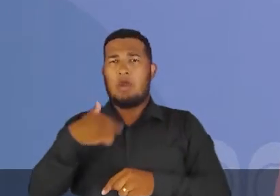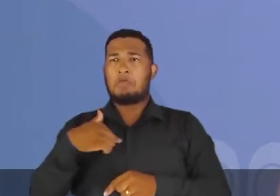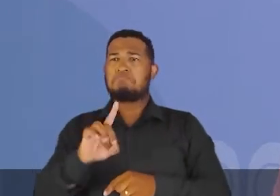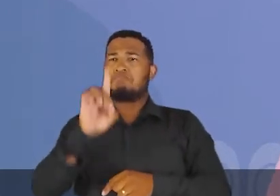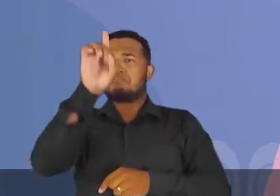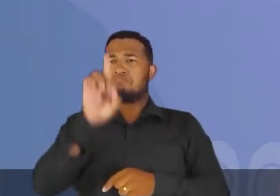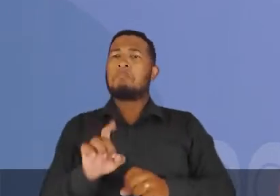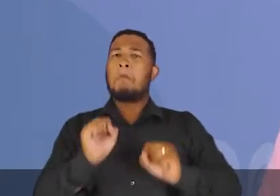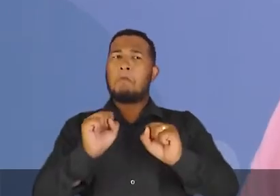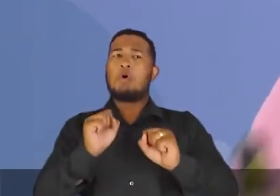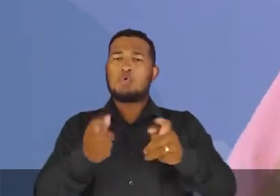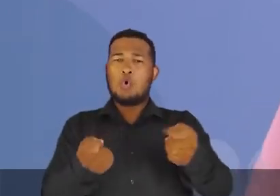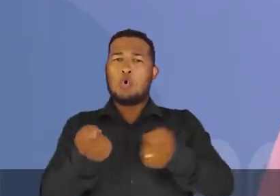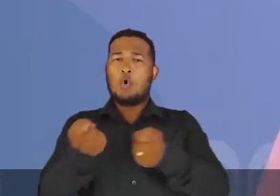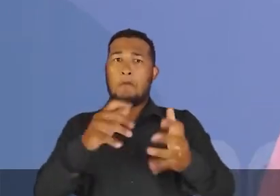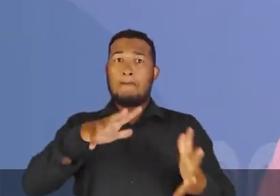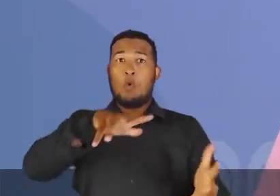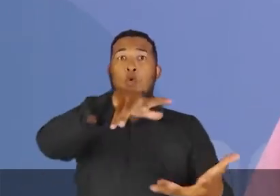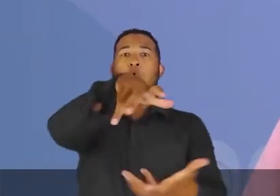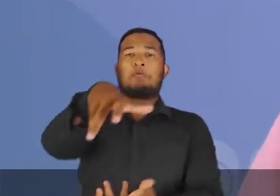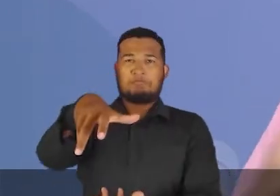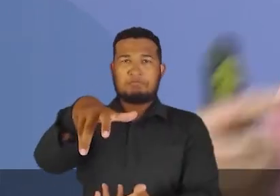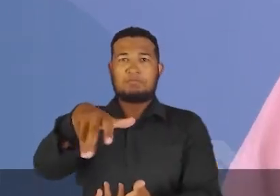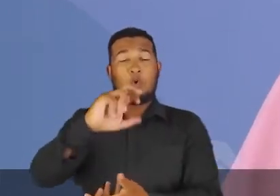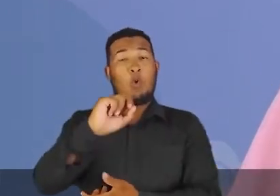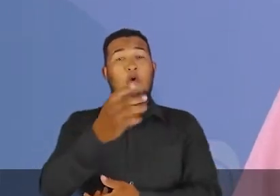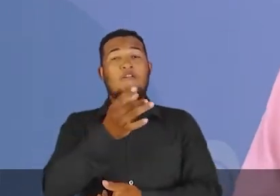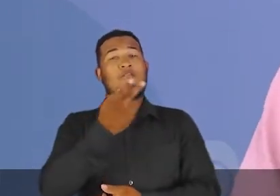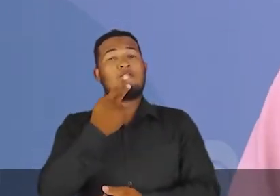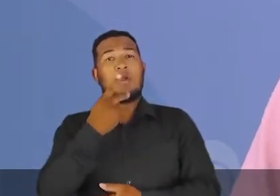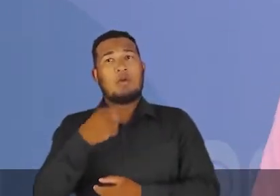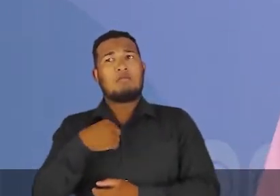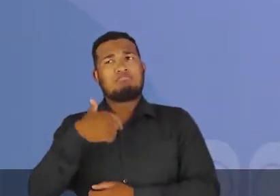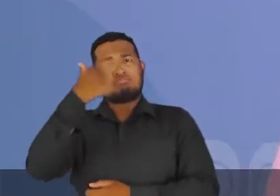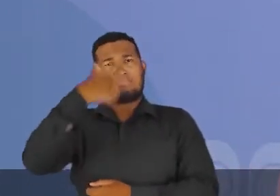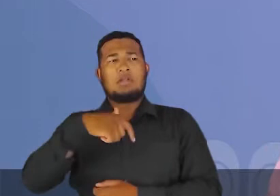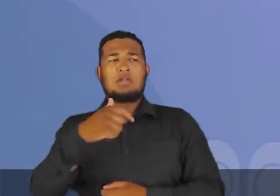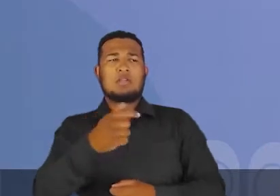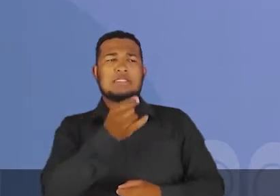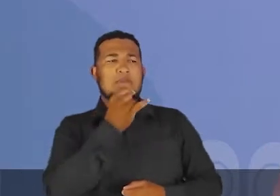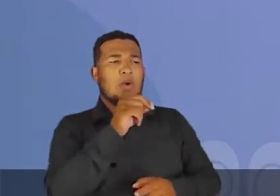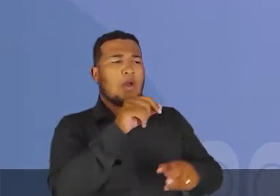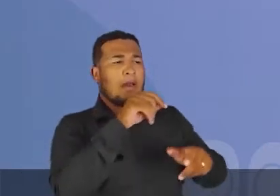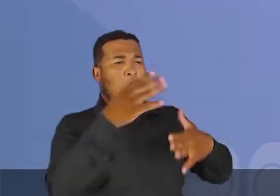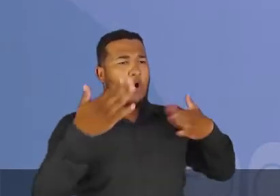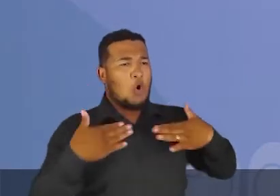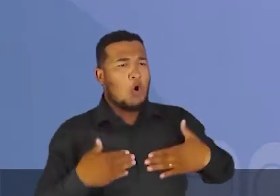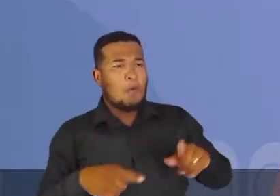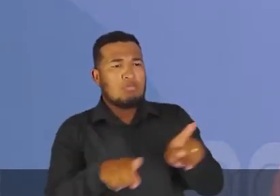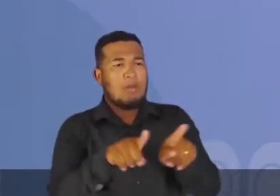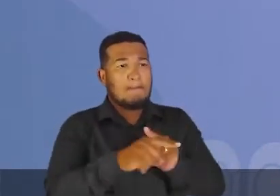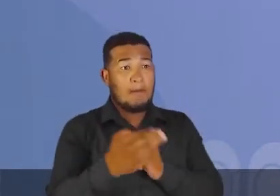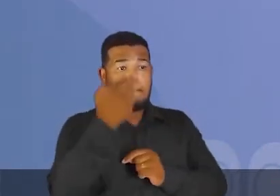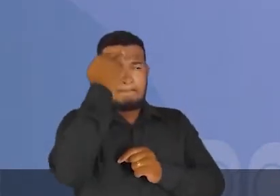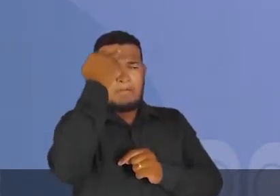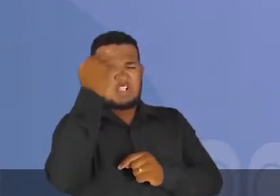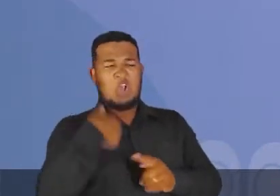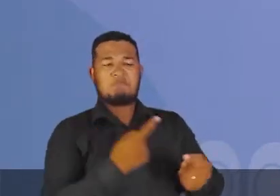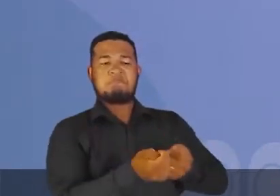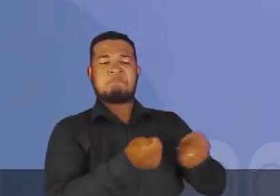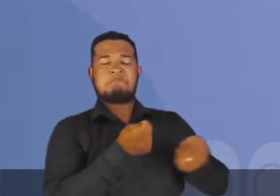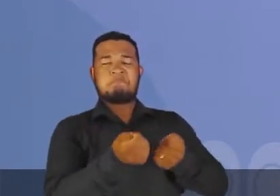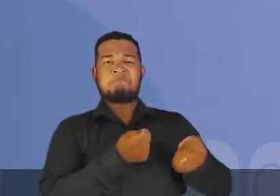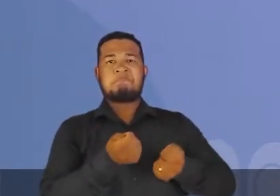mundo inteiro. Pessoas que alegam que são donas dos corpos e das mentes de outras pessoas. Isso é um